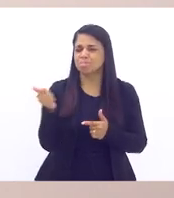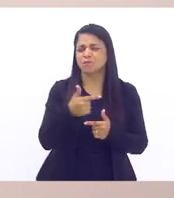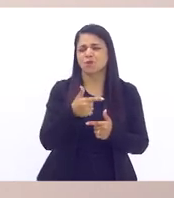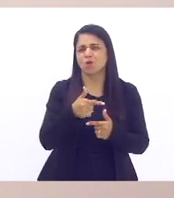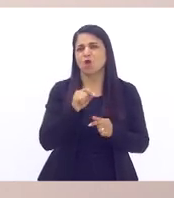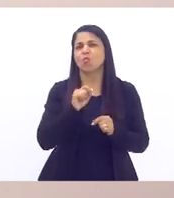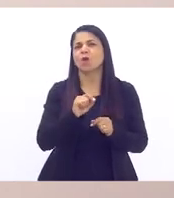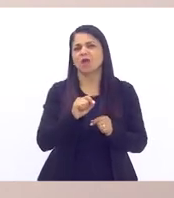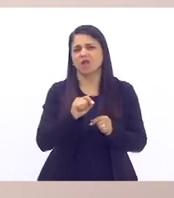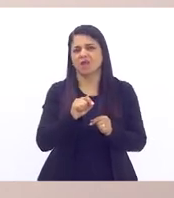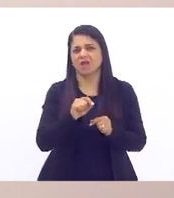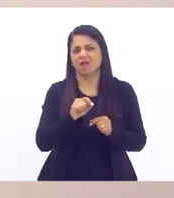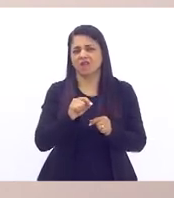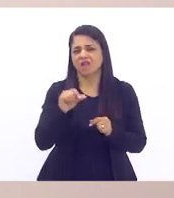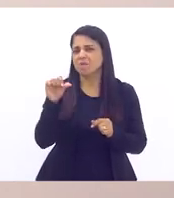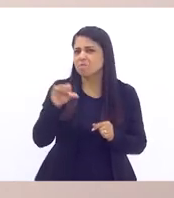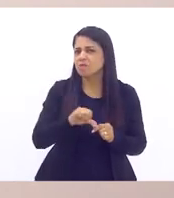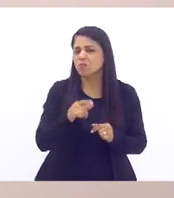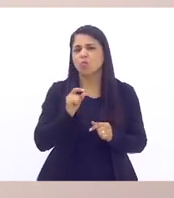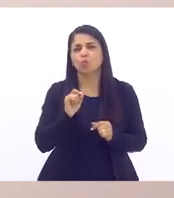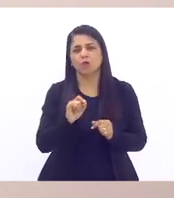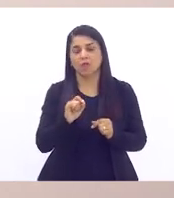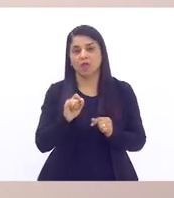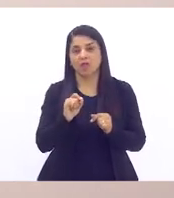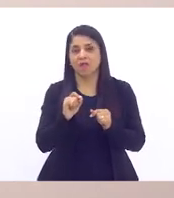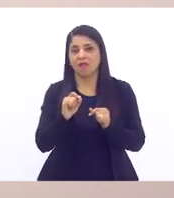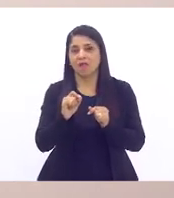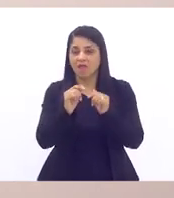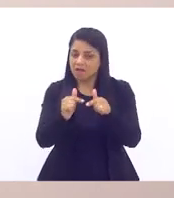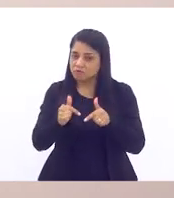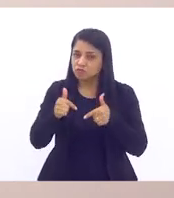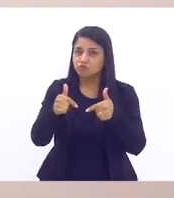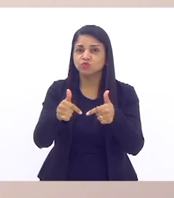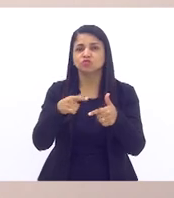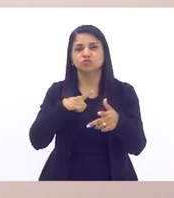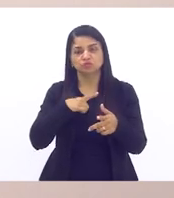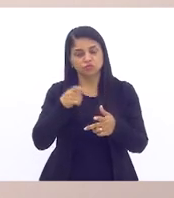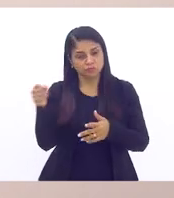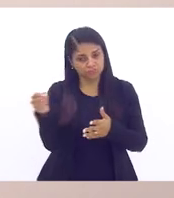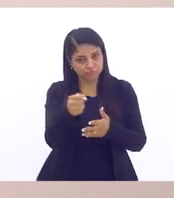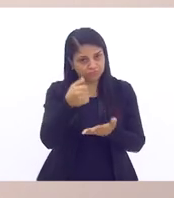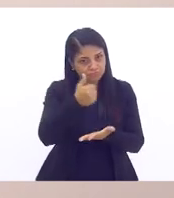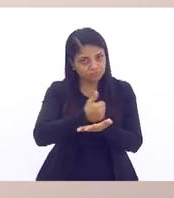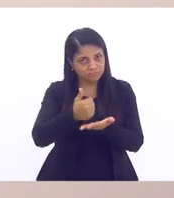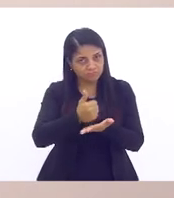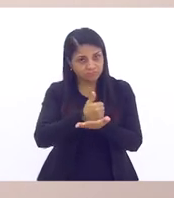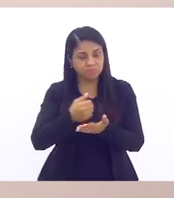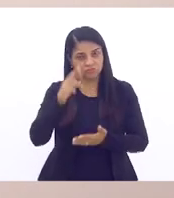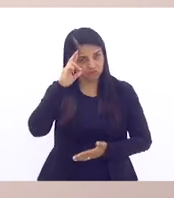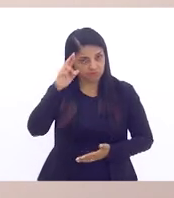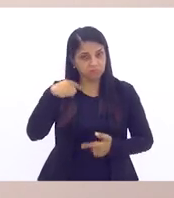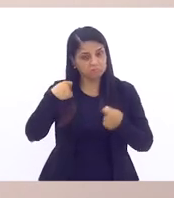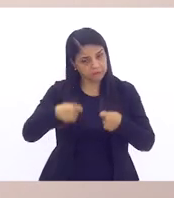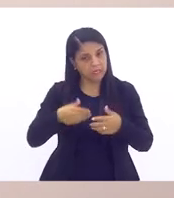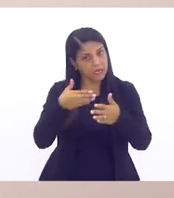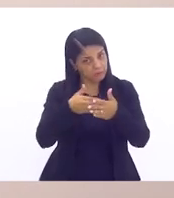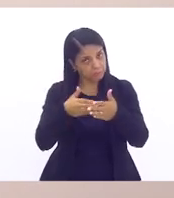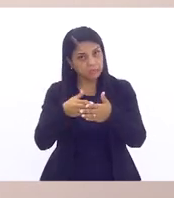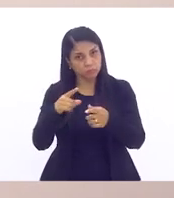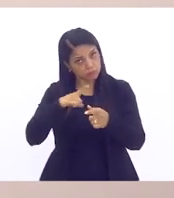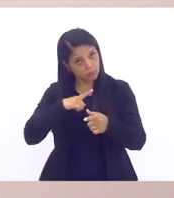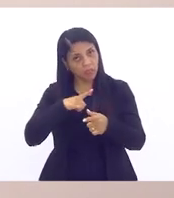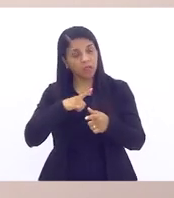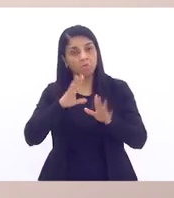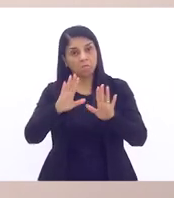e as pessoas entenderam principalmente os empregadores entenderem que existem limitações mas que a capacitação ela